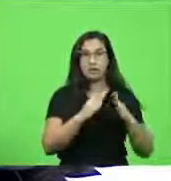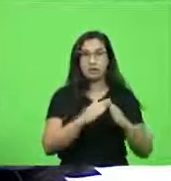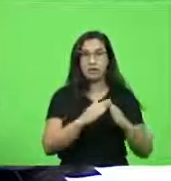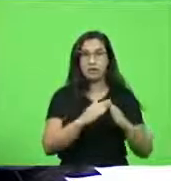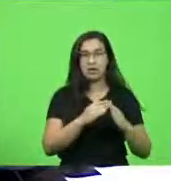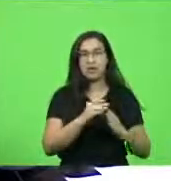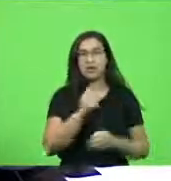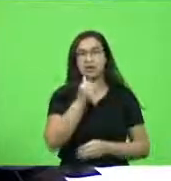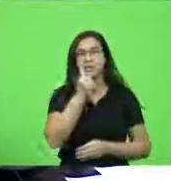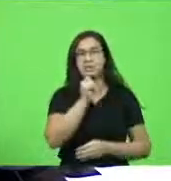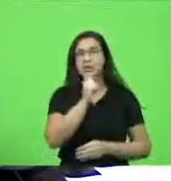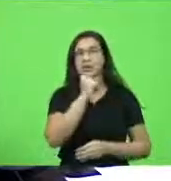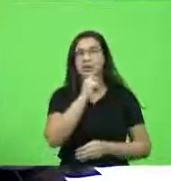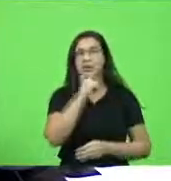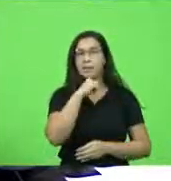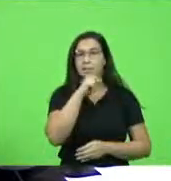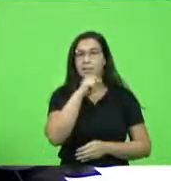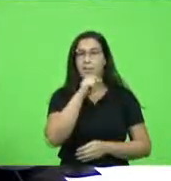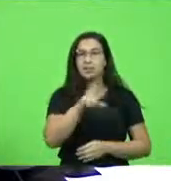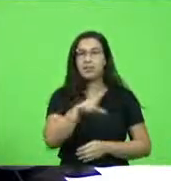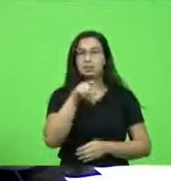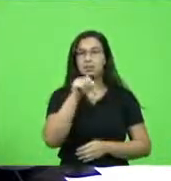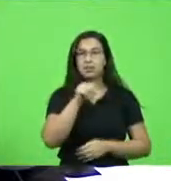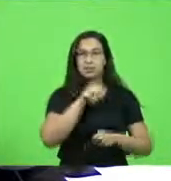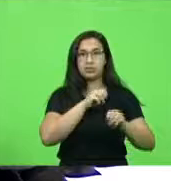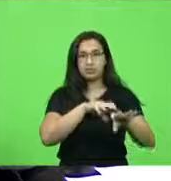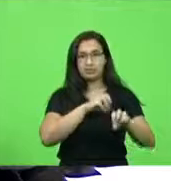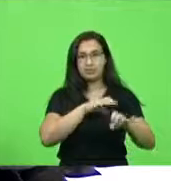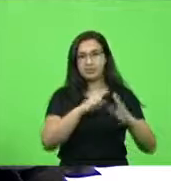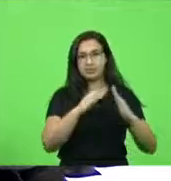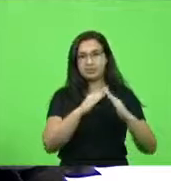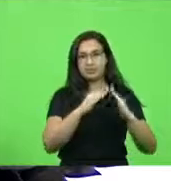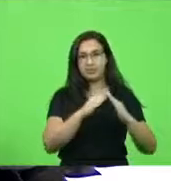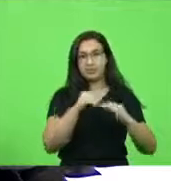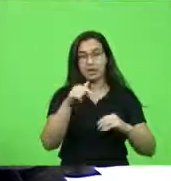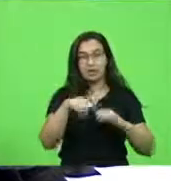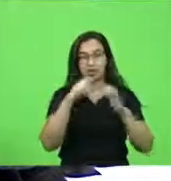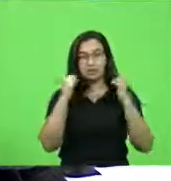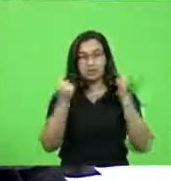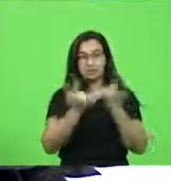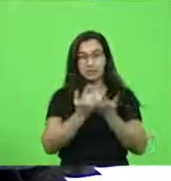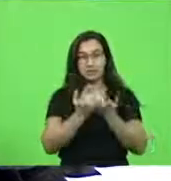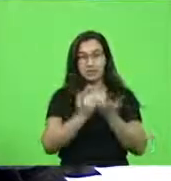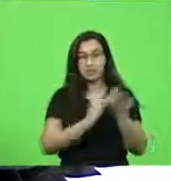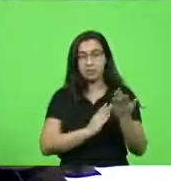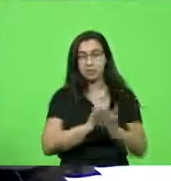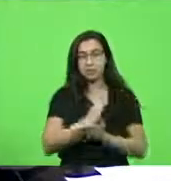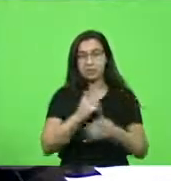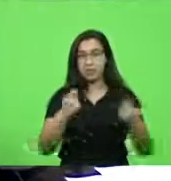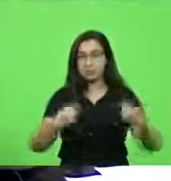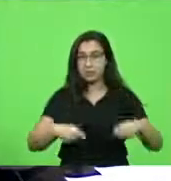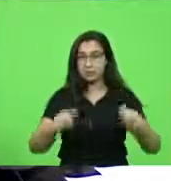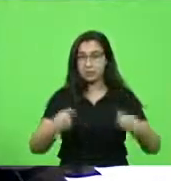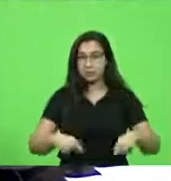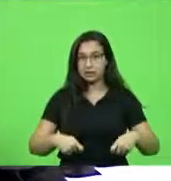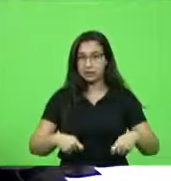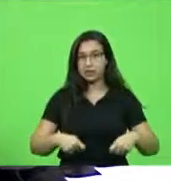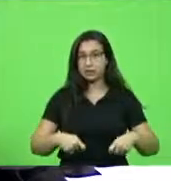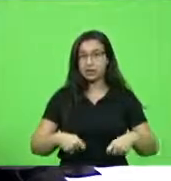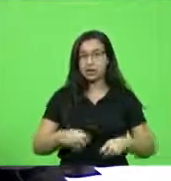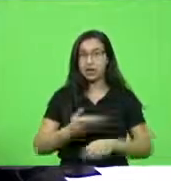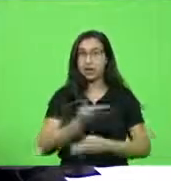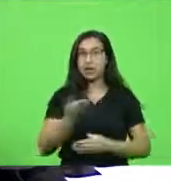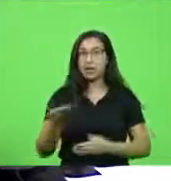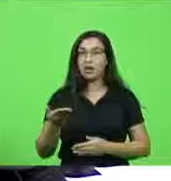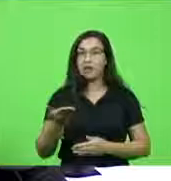e de uma mãe. Essa casa deve aprovar esse requerimento de prioridade. Moralmente tem essa obrigação. Essas famílias